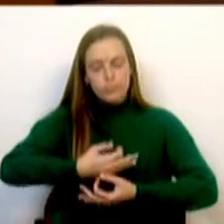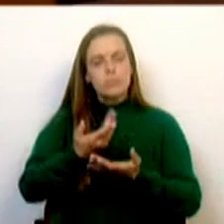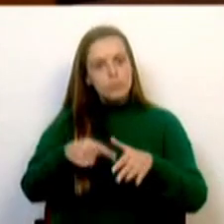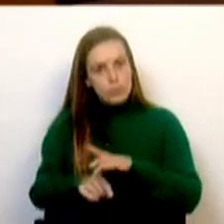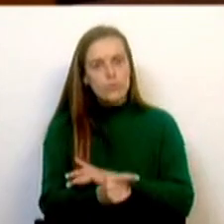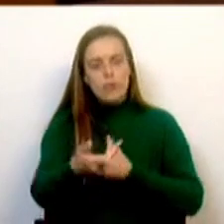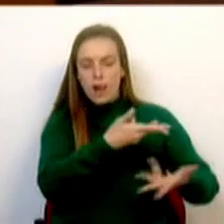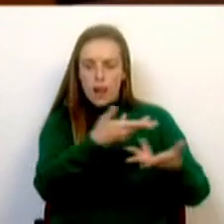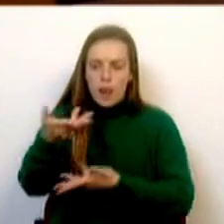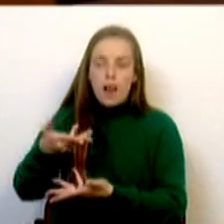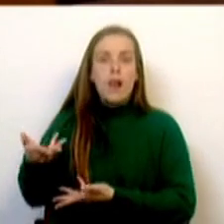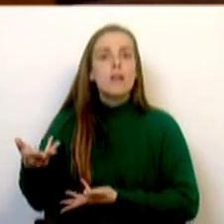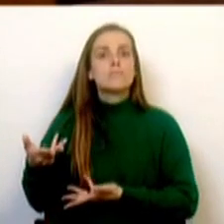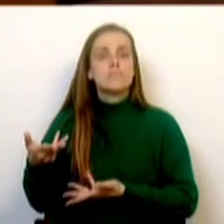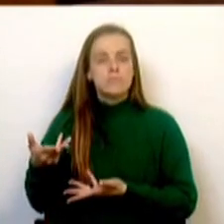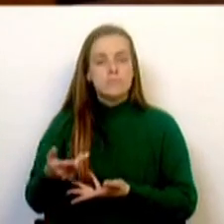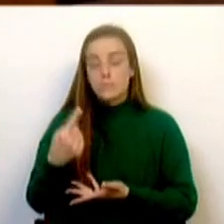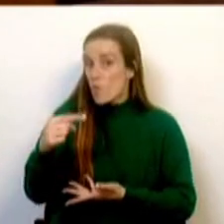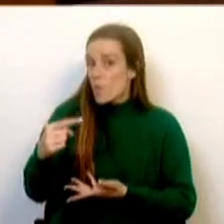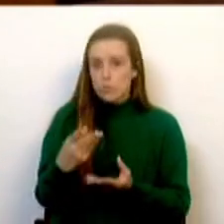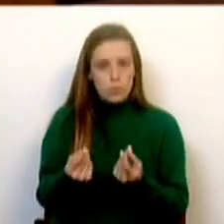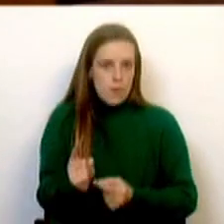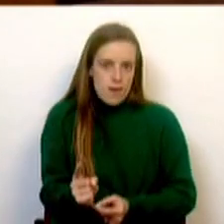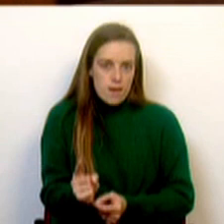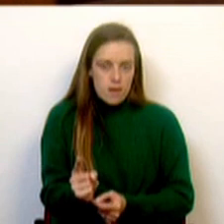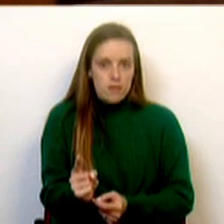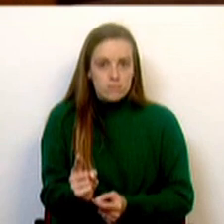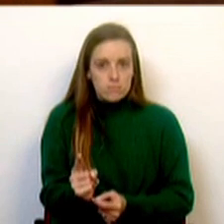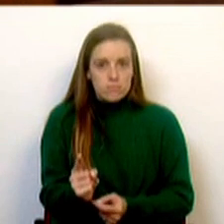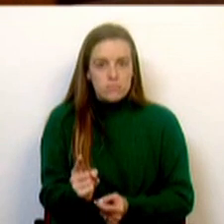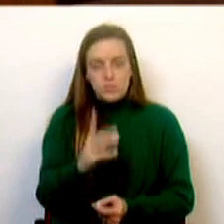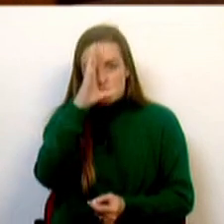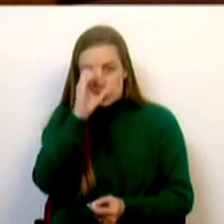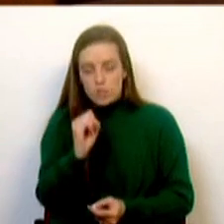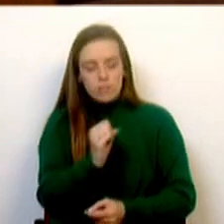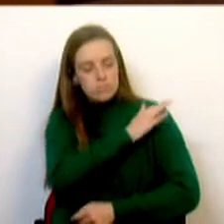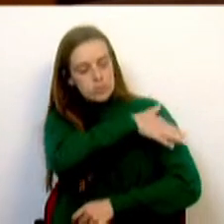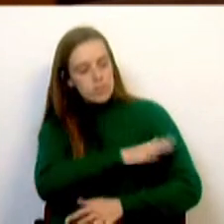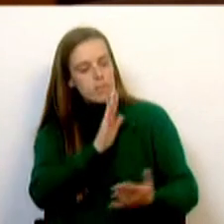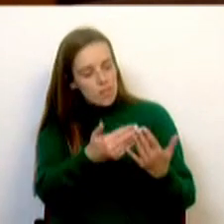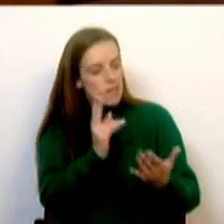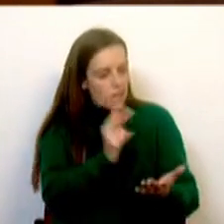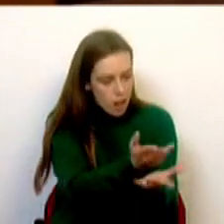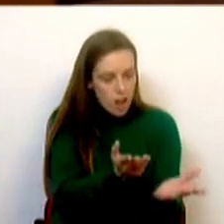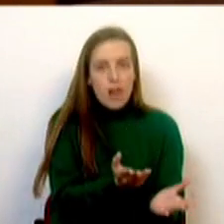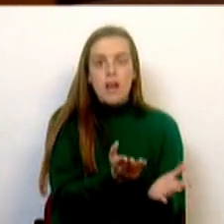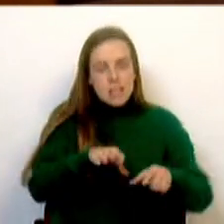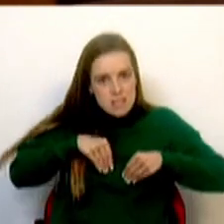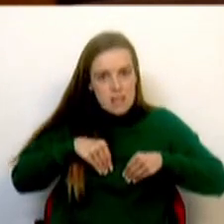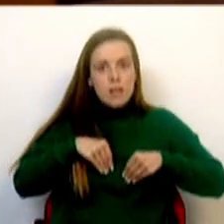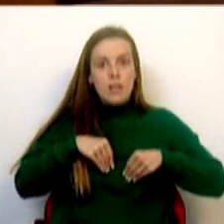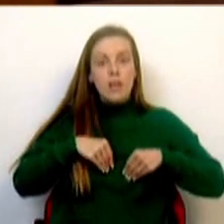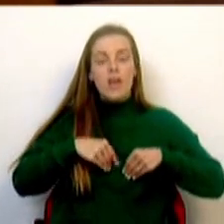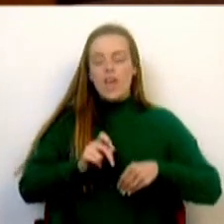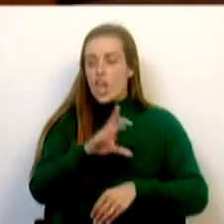e partilhada de que a única solução é mesmo esta, reconhecer o Estado da Palestina. Mas não devemos repetir os